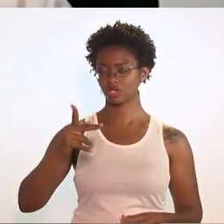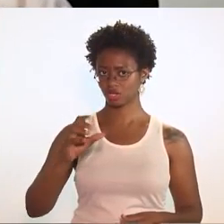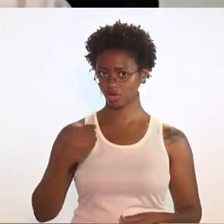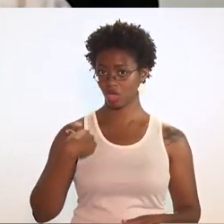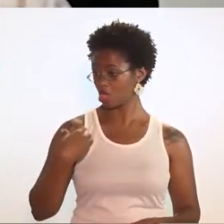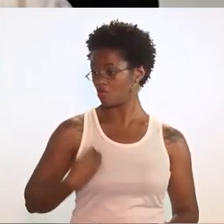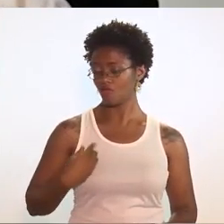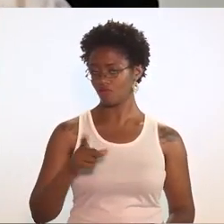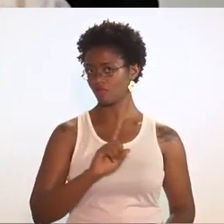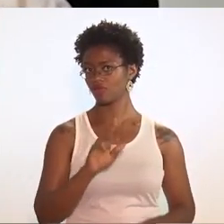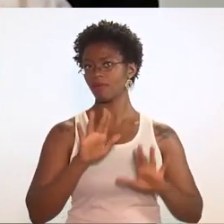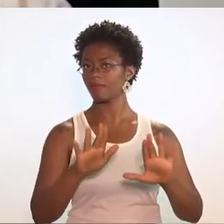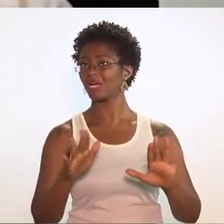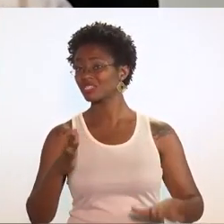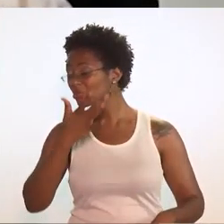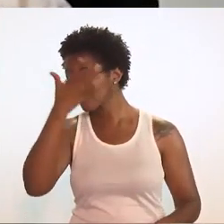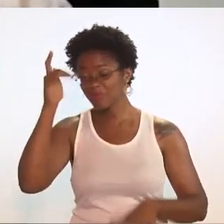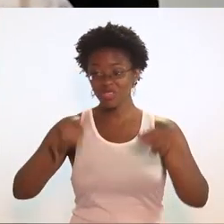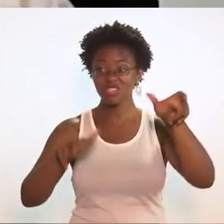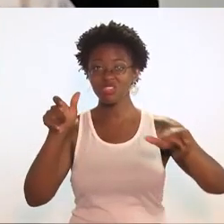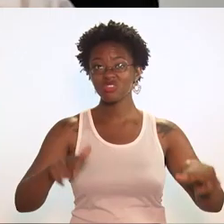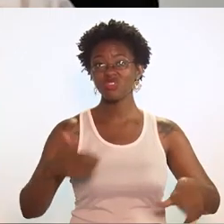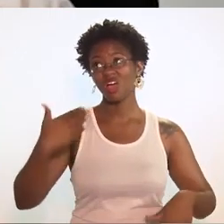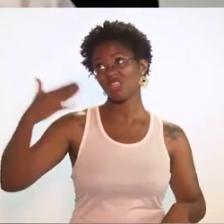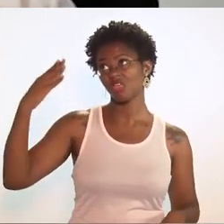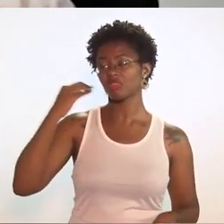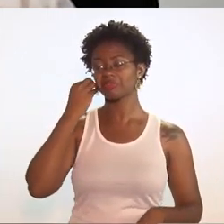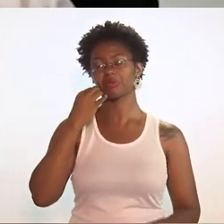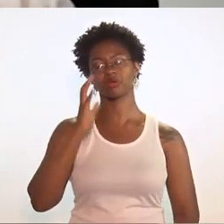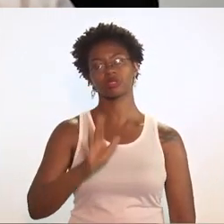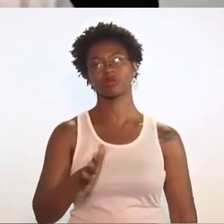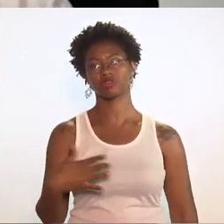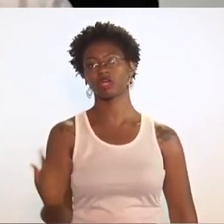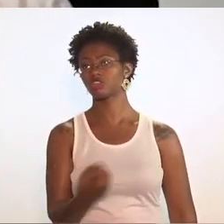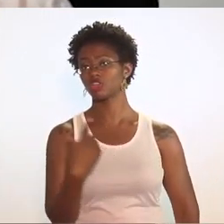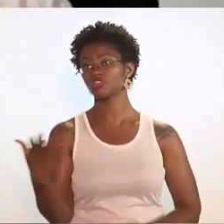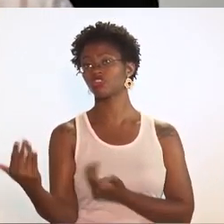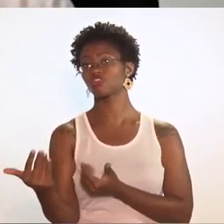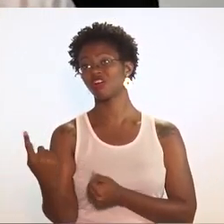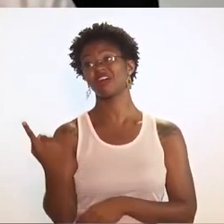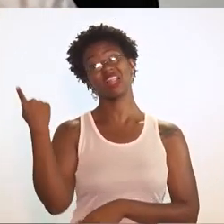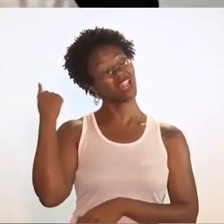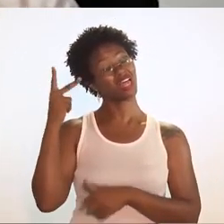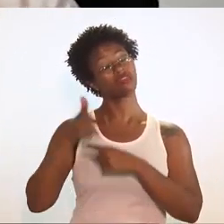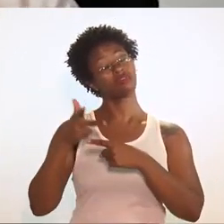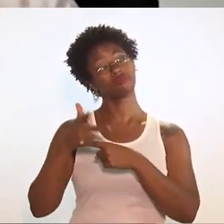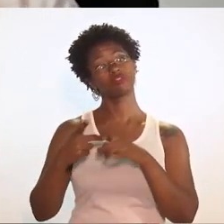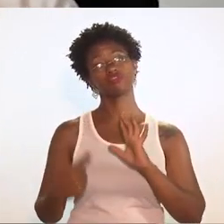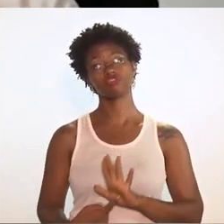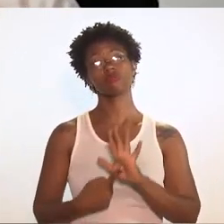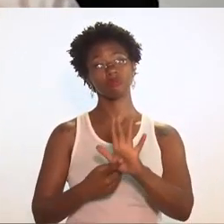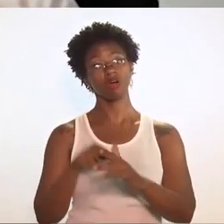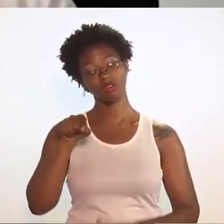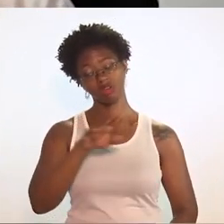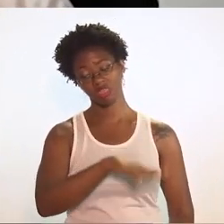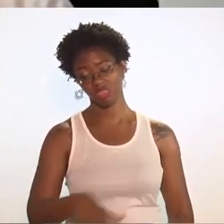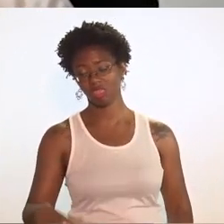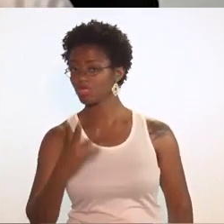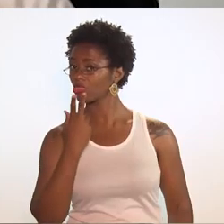costumo ver, às vezes, um vídeo, documentário da TVE, Cid Moreira, que mostra esse